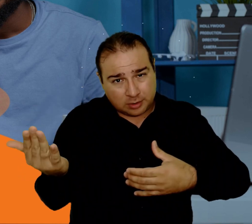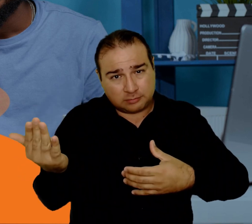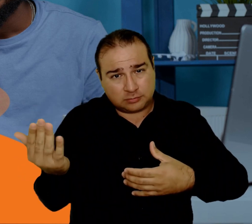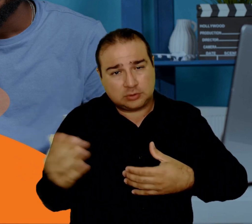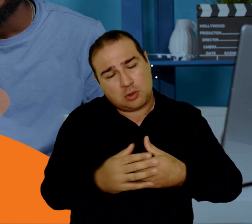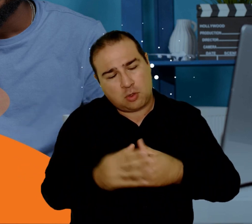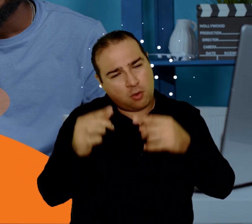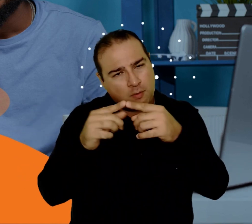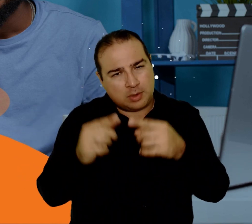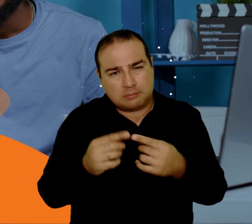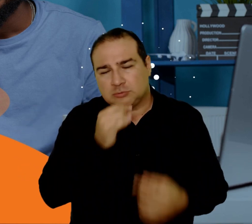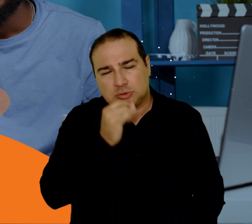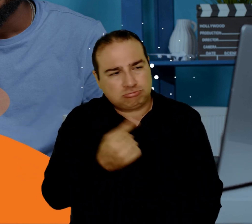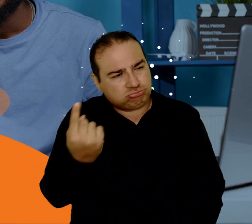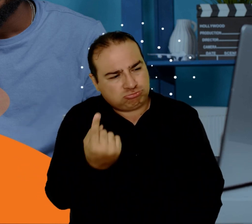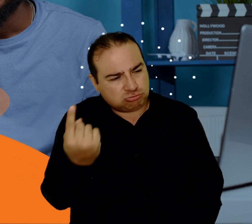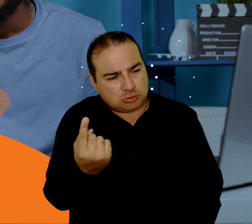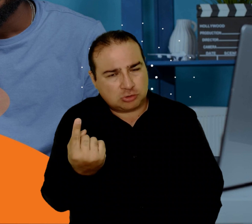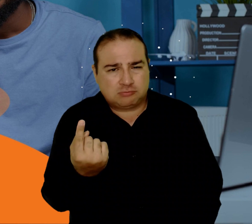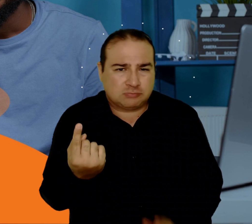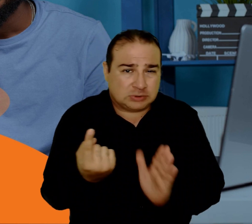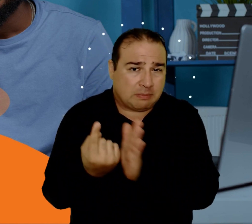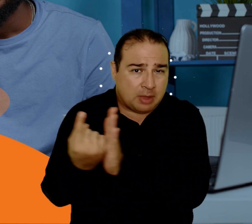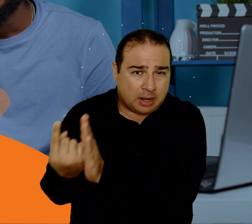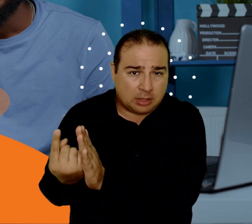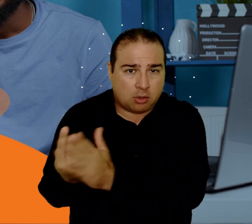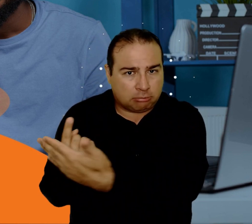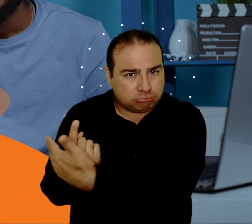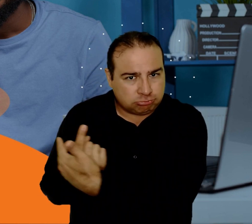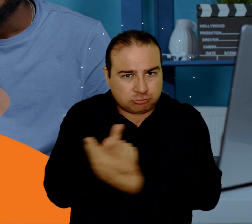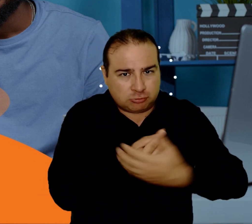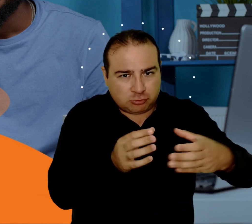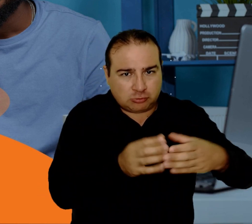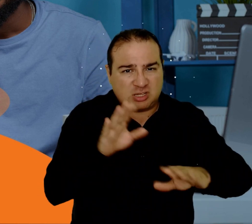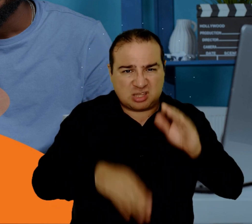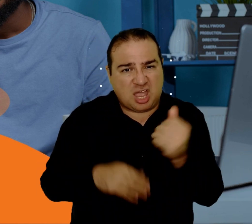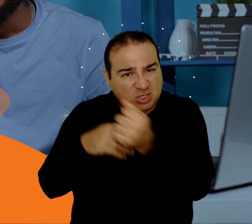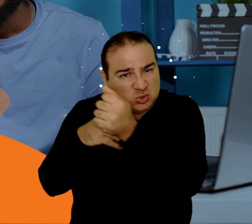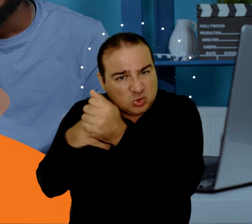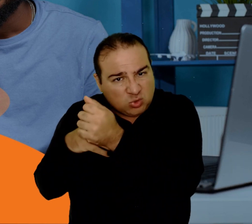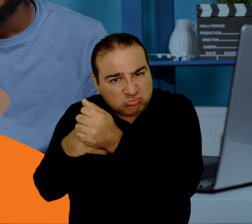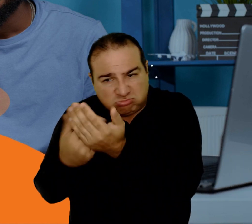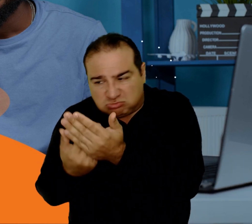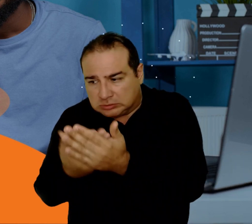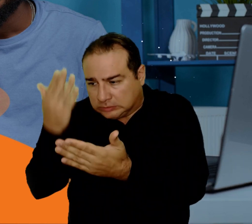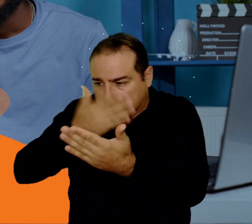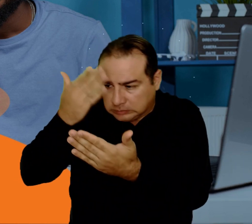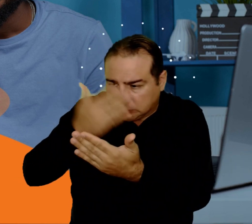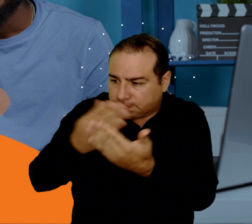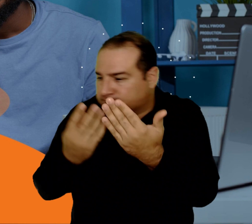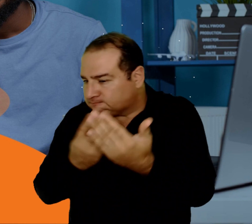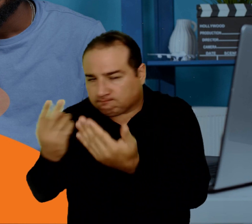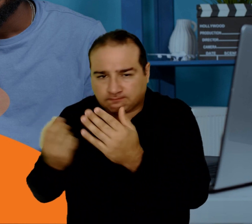fora do jogo, quer dizer, ficava completamente apartado ou às vezes até escondido, né? Então é uma